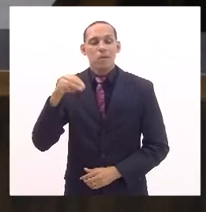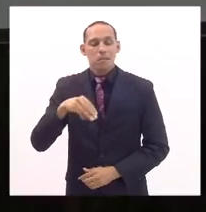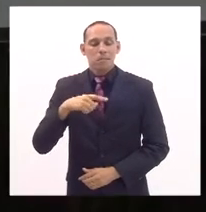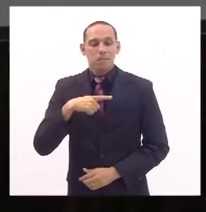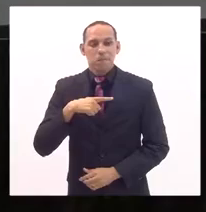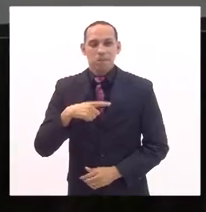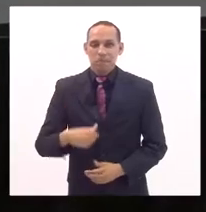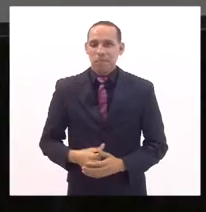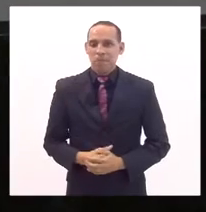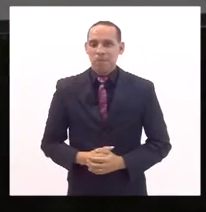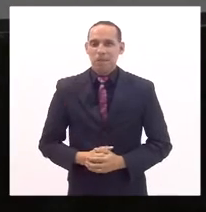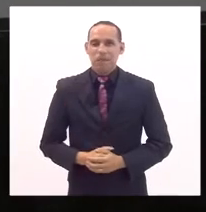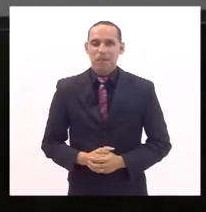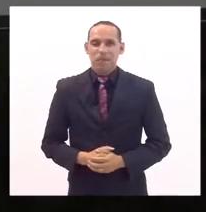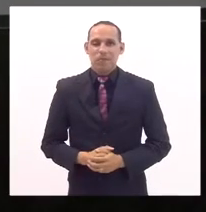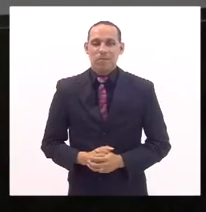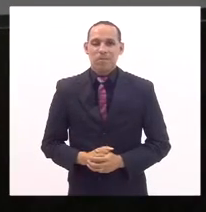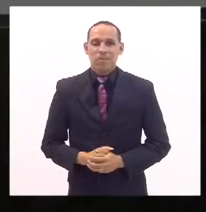dez minutos